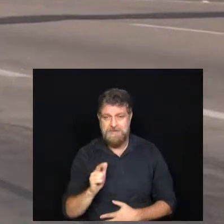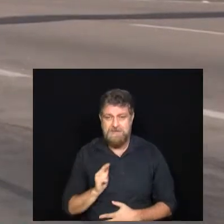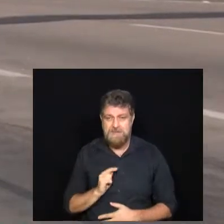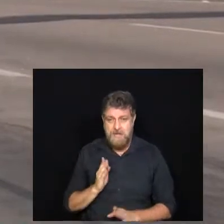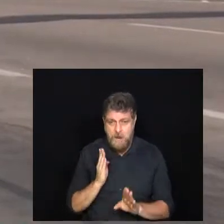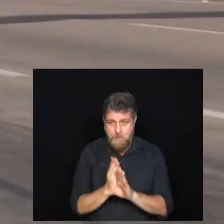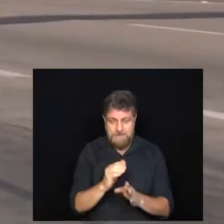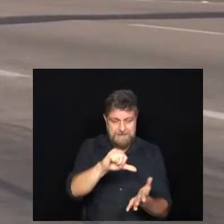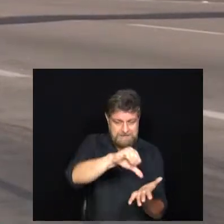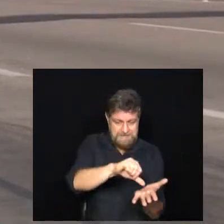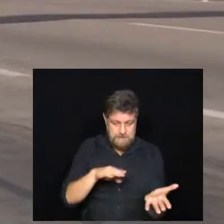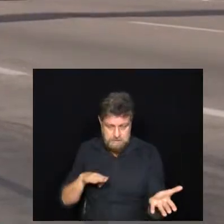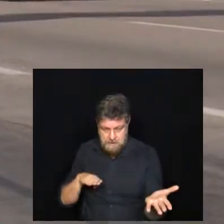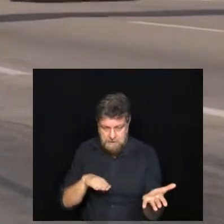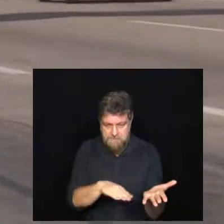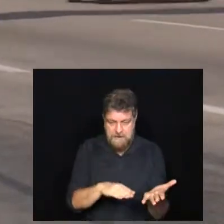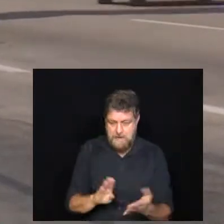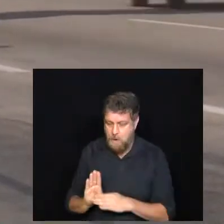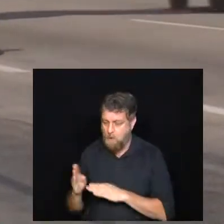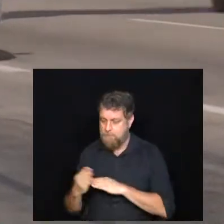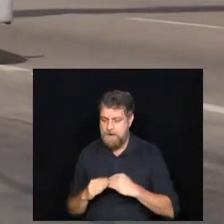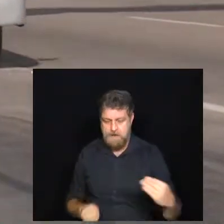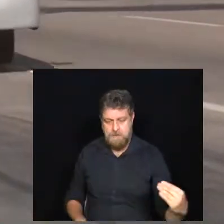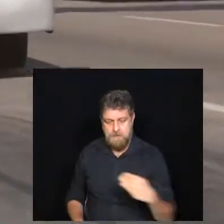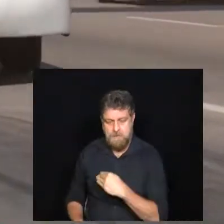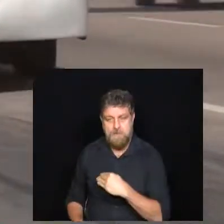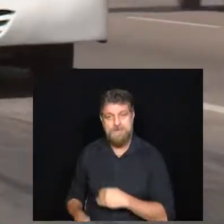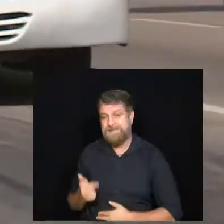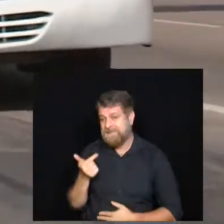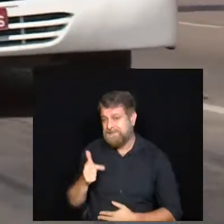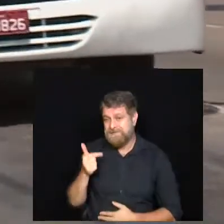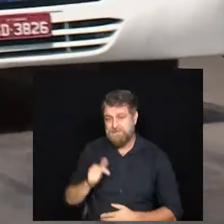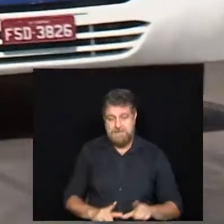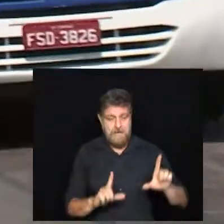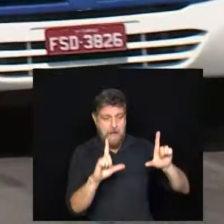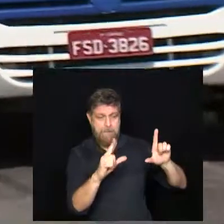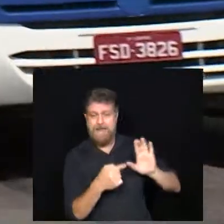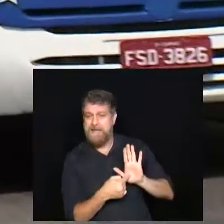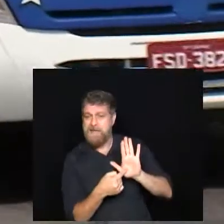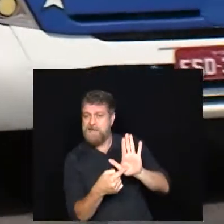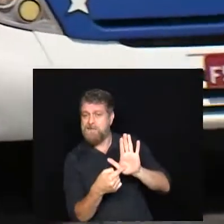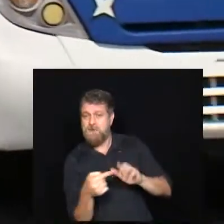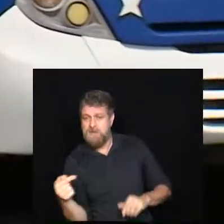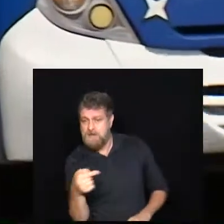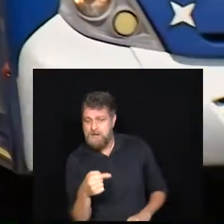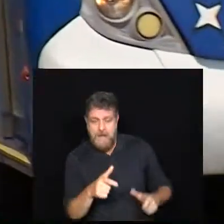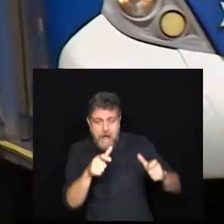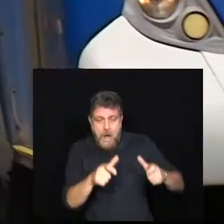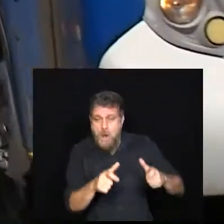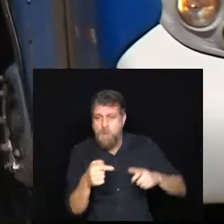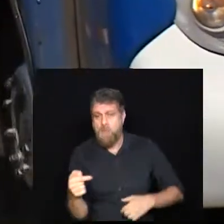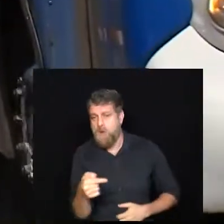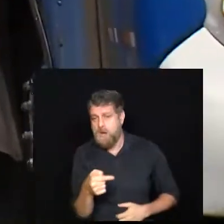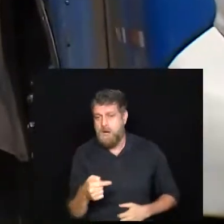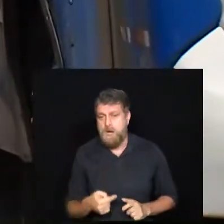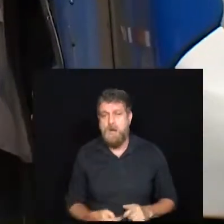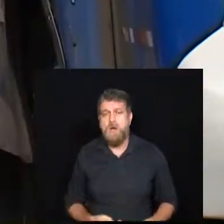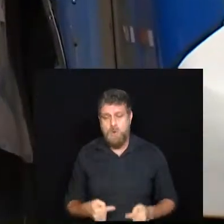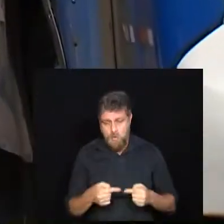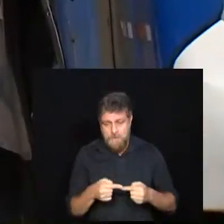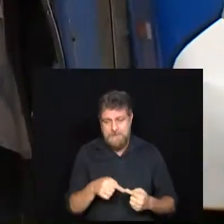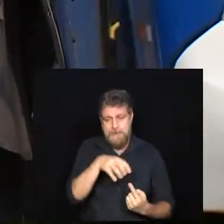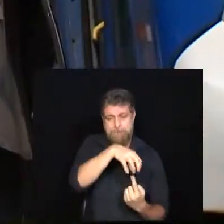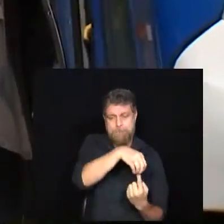sentido centro quanto no sentido bairro, que não tem placa de sinalização de que este lugar seja um ponto de